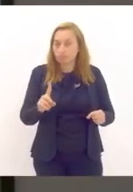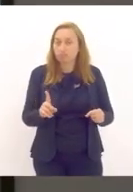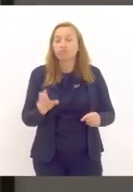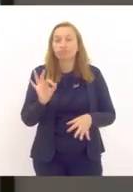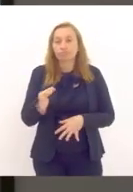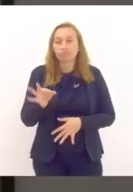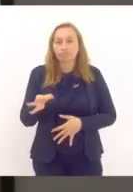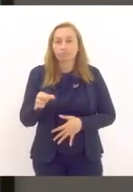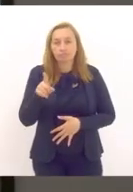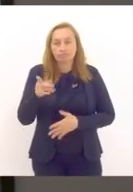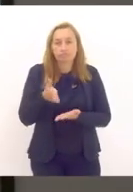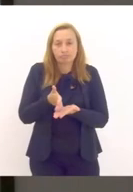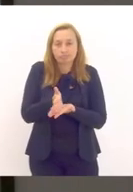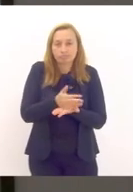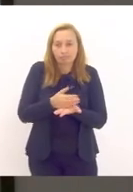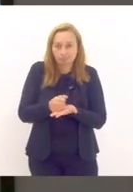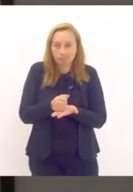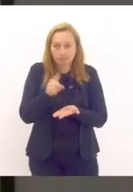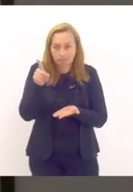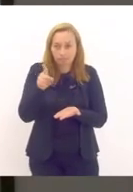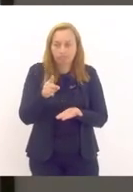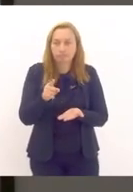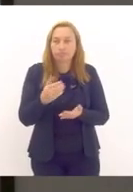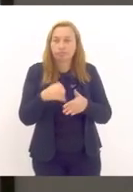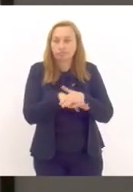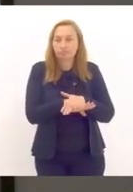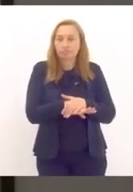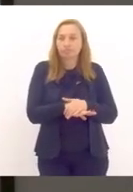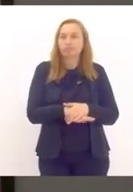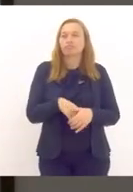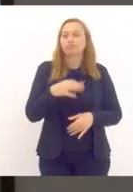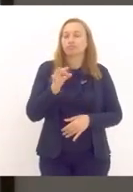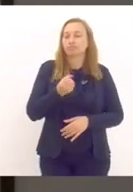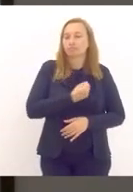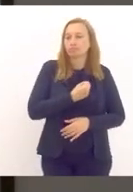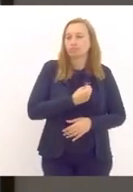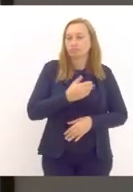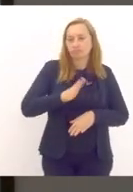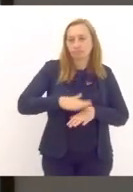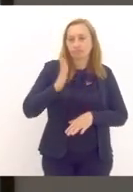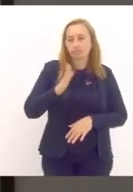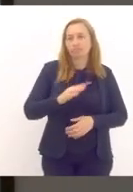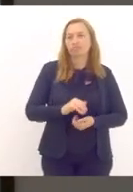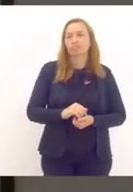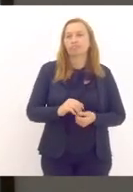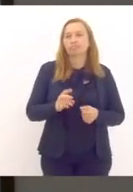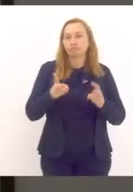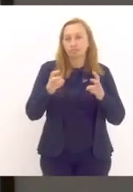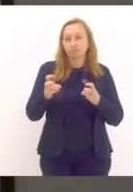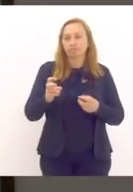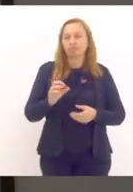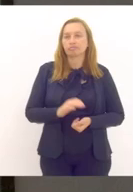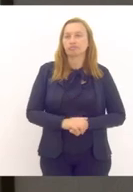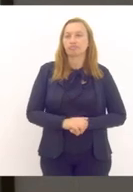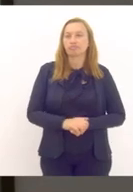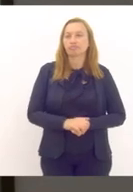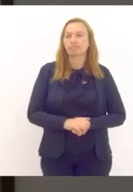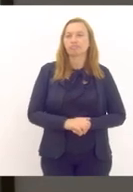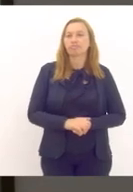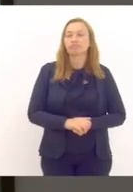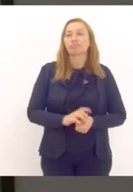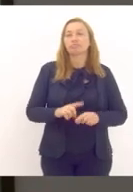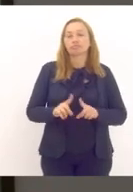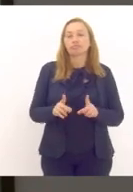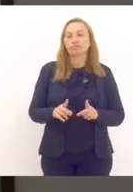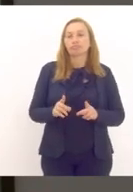a receita é arrecadada, ou seja, que efetivamente entrou no caixa, esse número provavelmente é um pouquinho maior, se a gente olhar do ponto de vista de caixa. Mas como nós estamos aqui reproduzindo